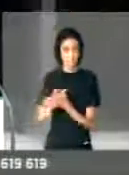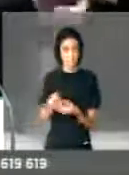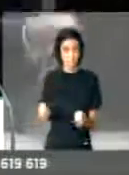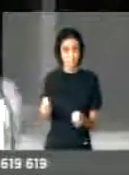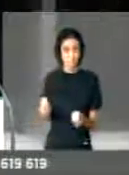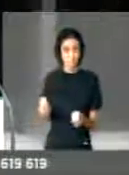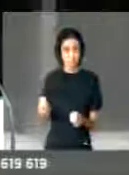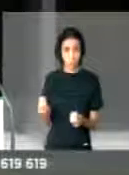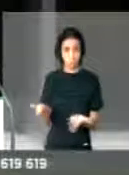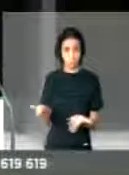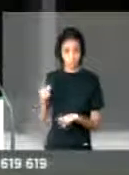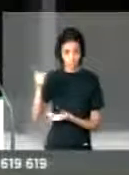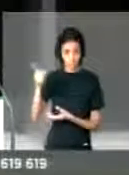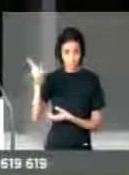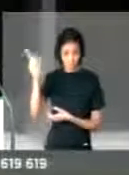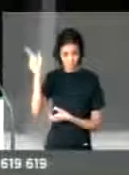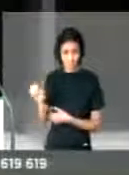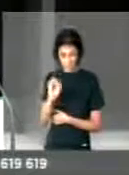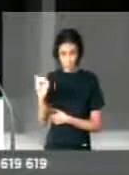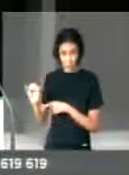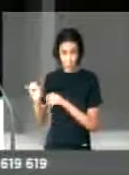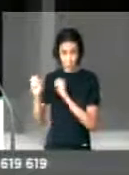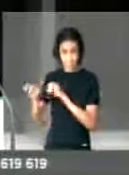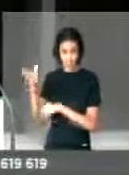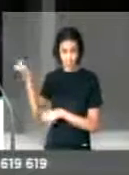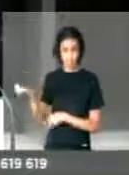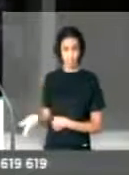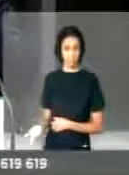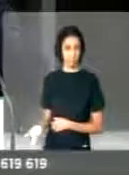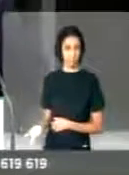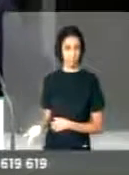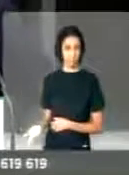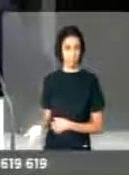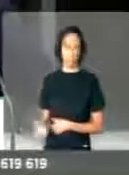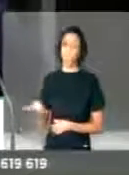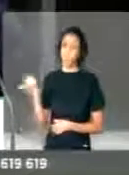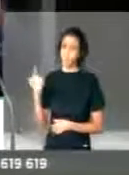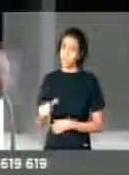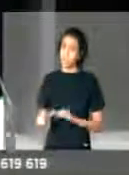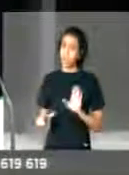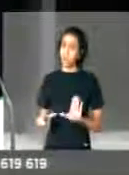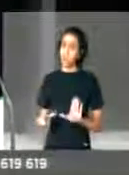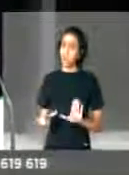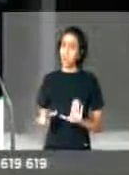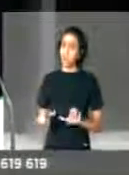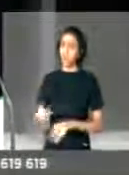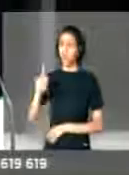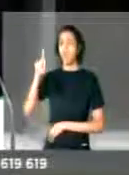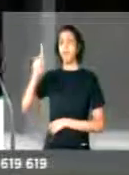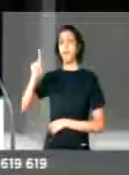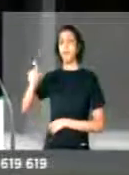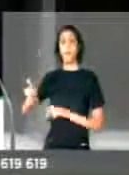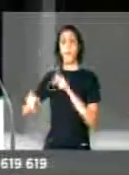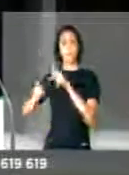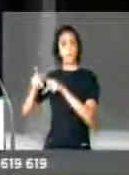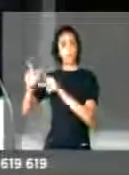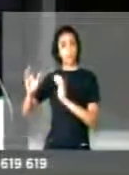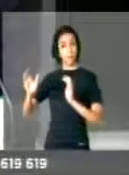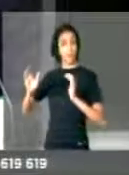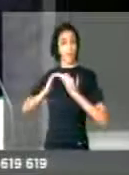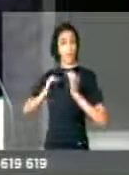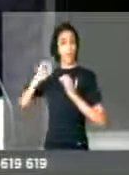vão ensinar as nossas crianças e jovens. É mais uma vez a elite brasileira falhar com